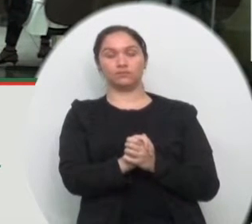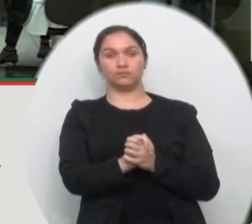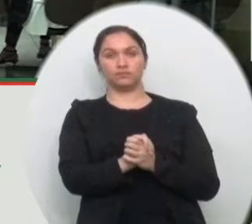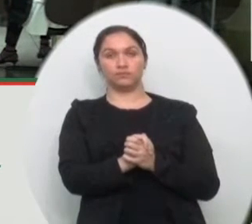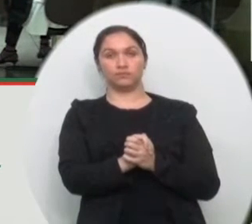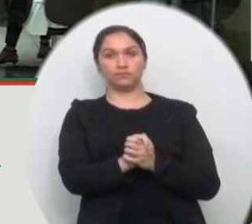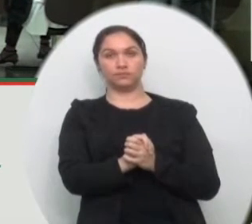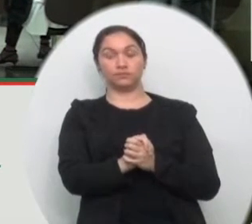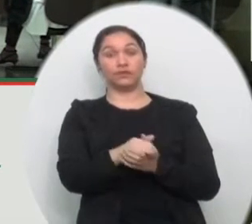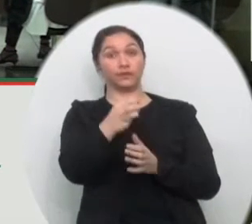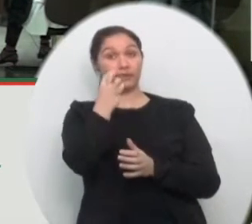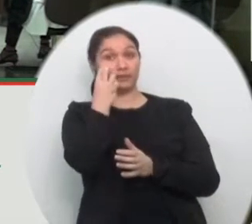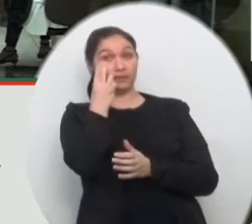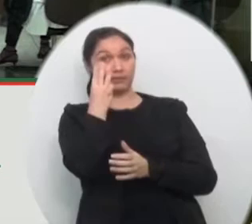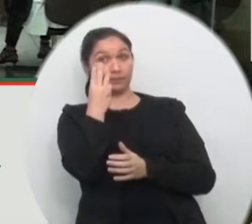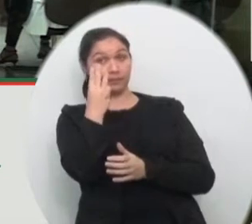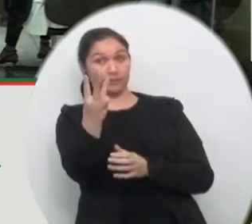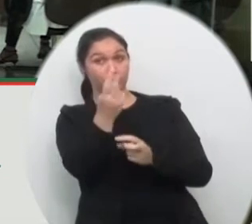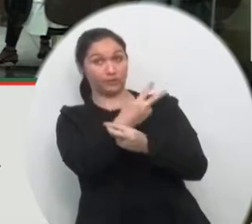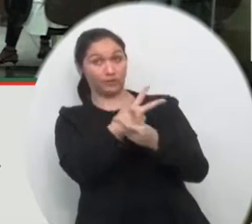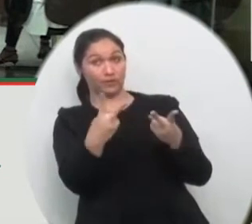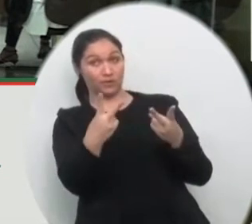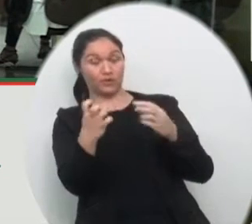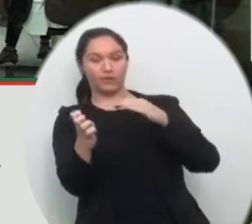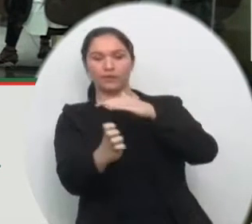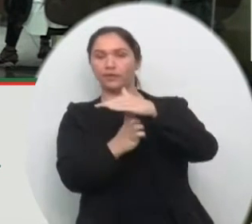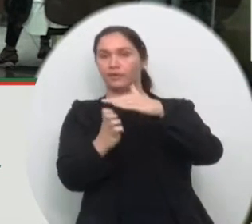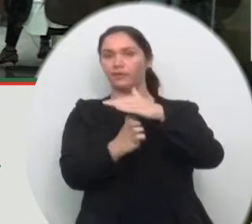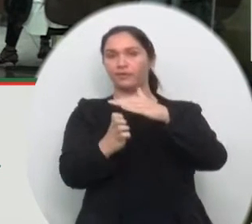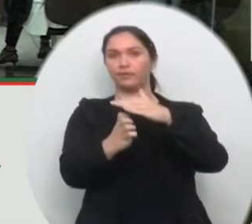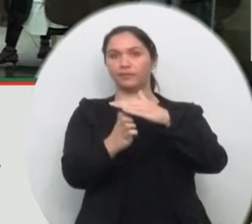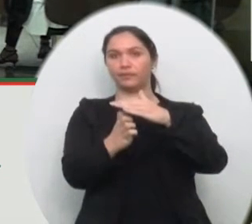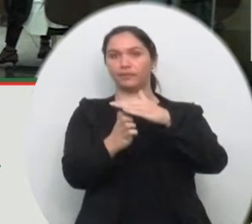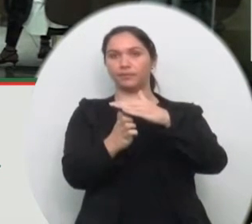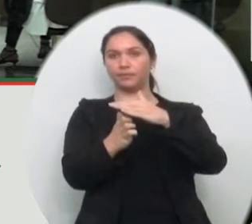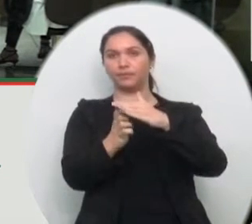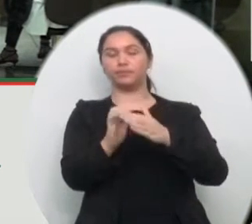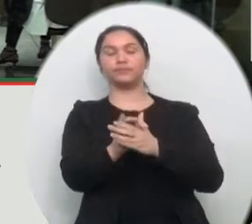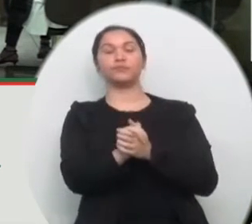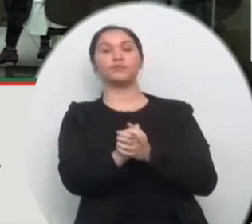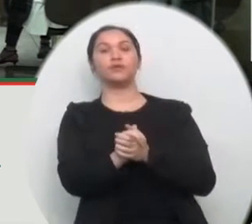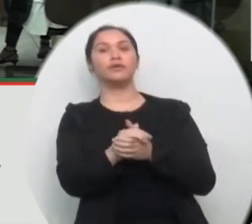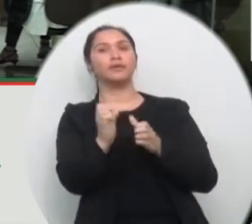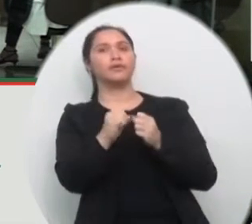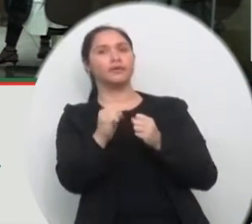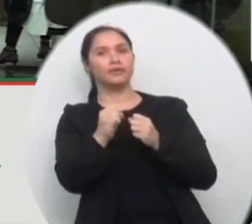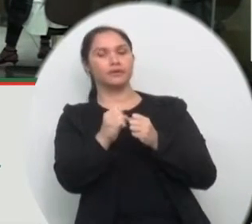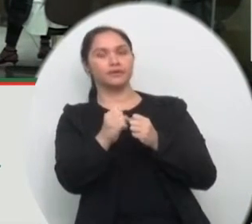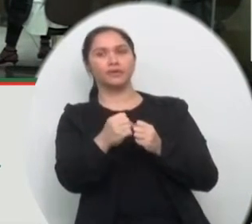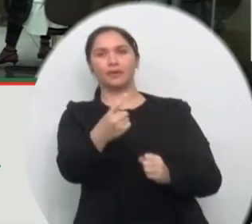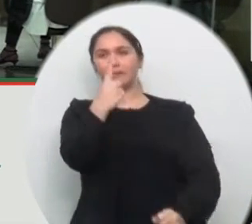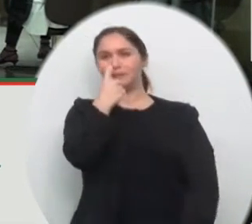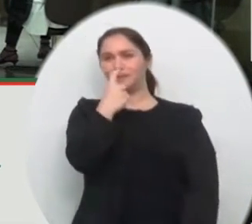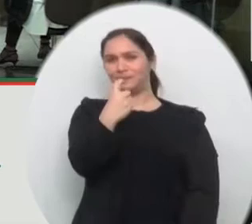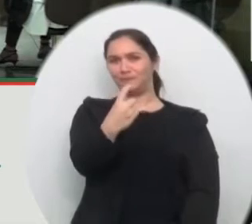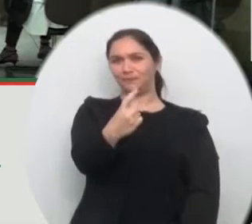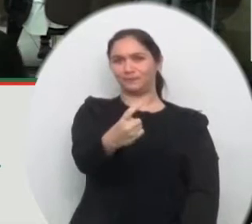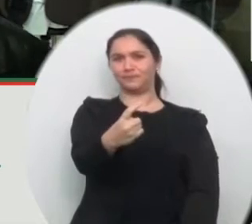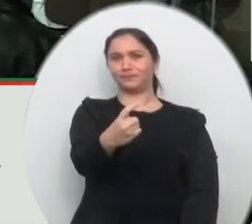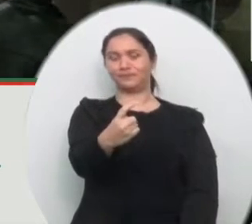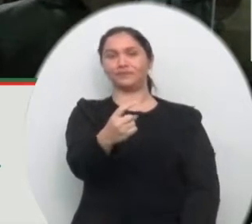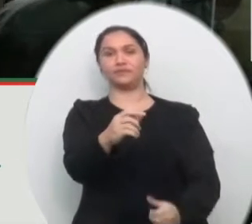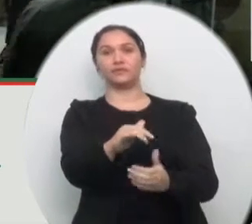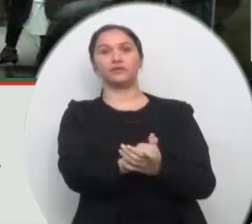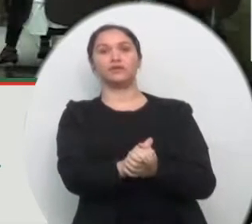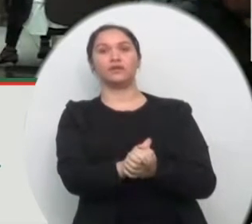está deixando a desejar com a comunidade, com as comunidades. É o mau cheiro durante o dia e a noite. Tá? A gente tem que andar com a